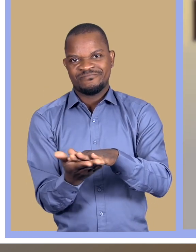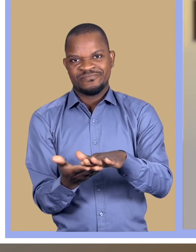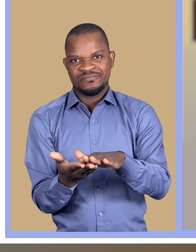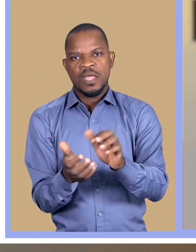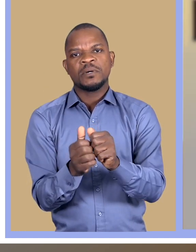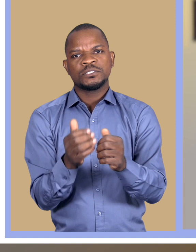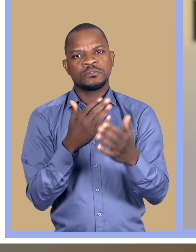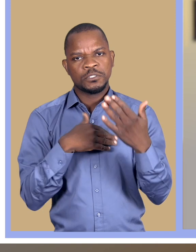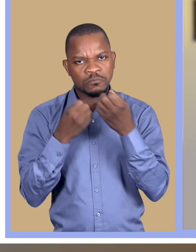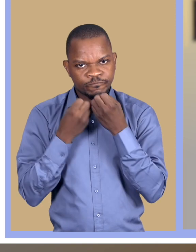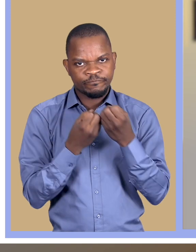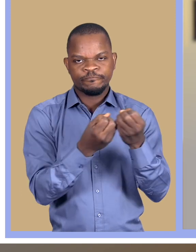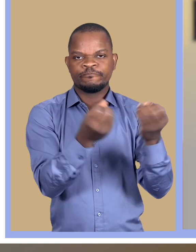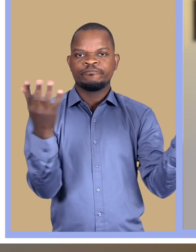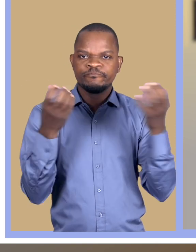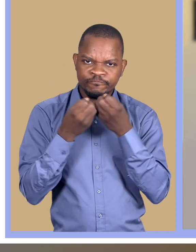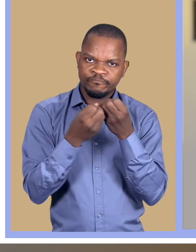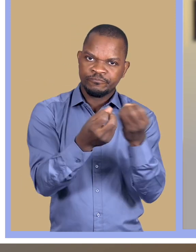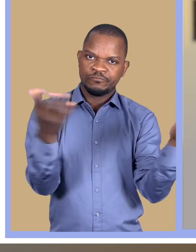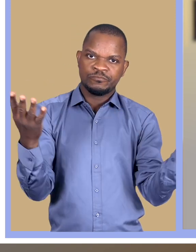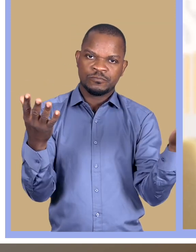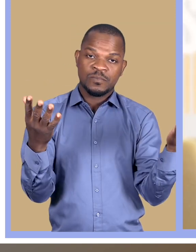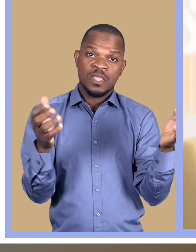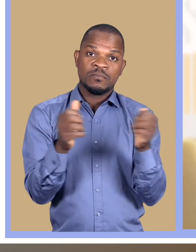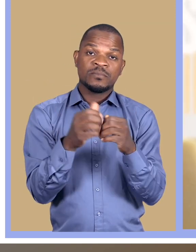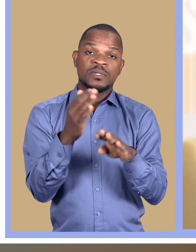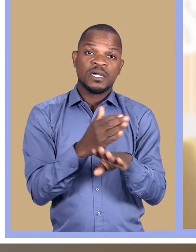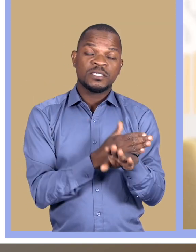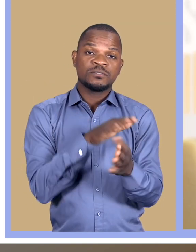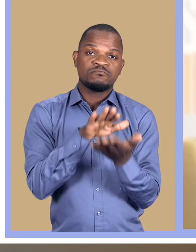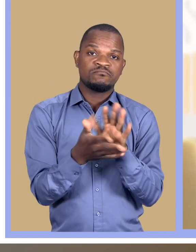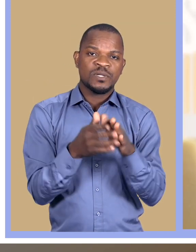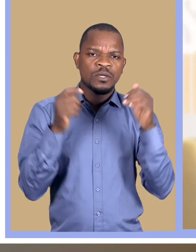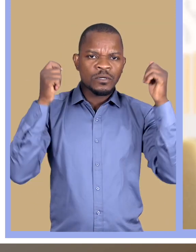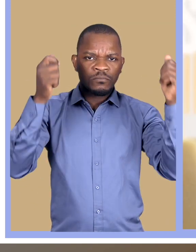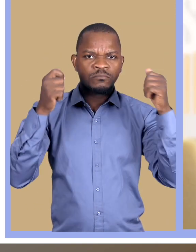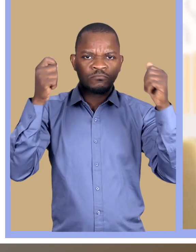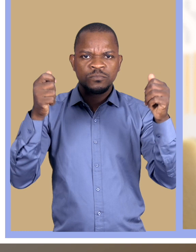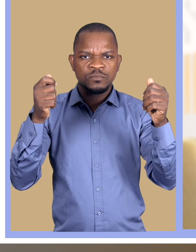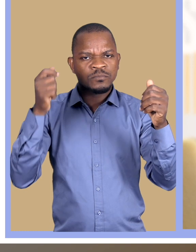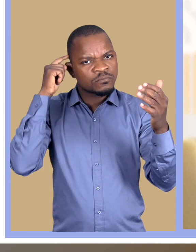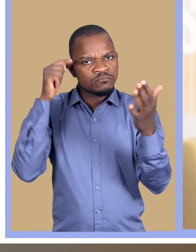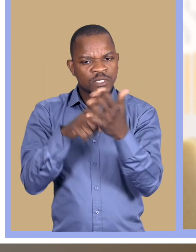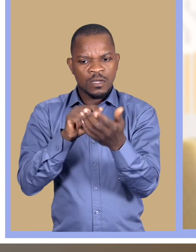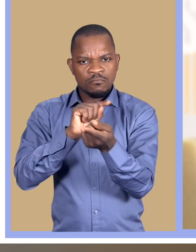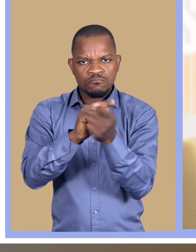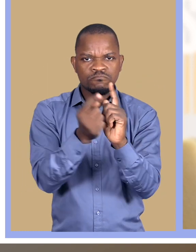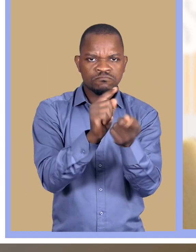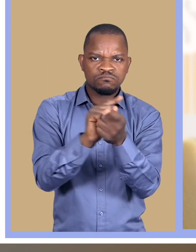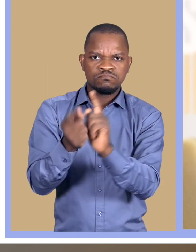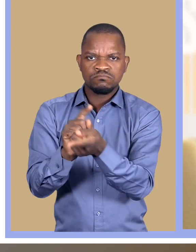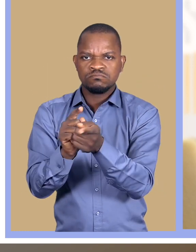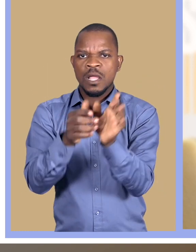informação ambiental. O que foi pensado nesta campanha era justamente chegar às pessoas que tinham algum receio de olhar para a